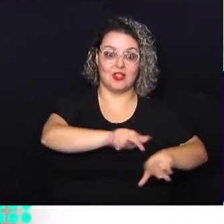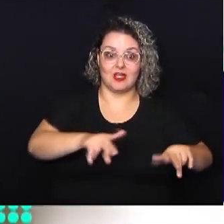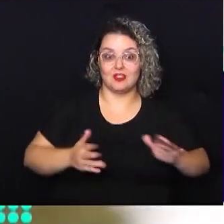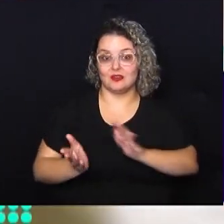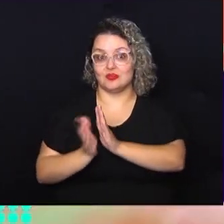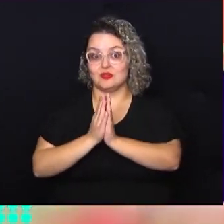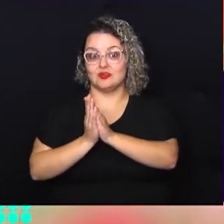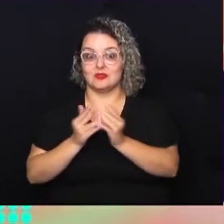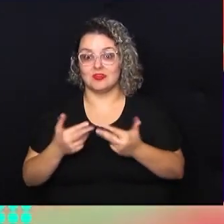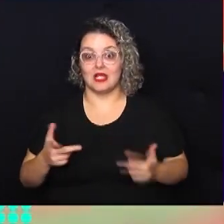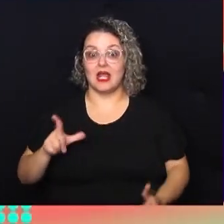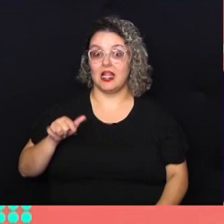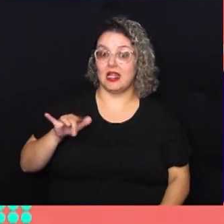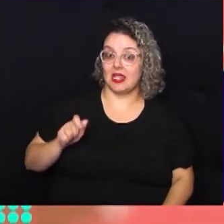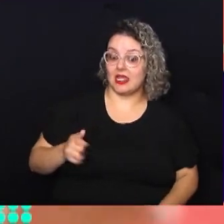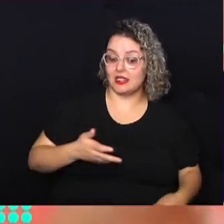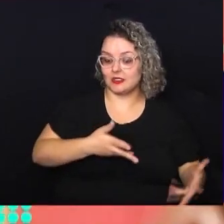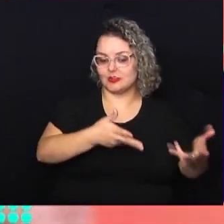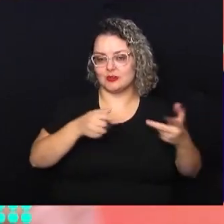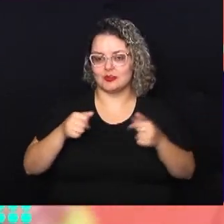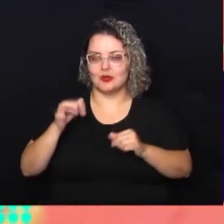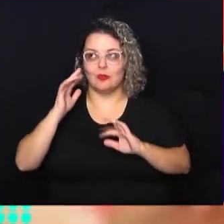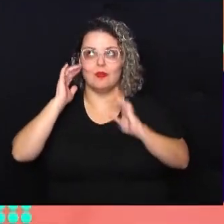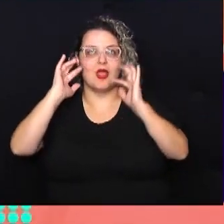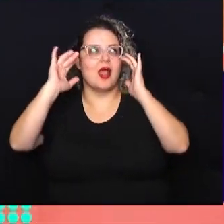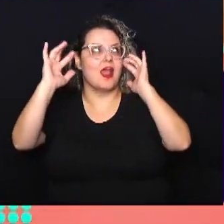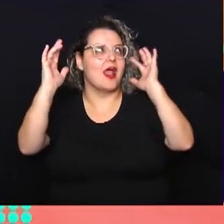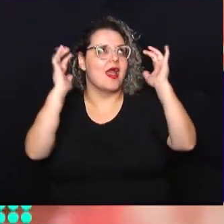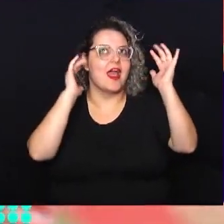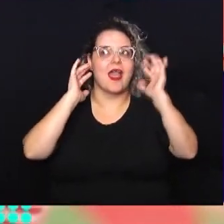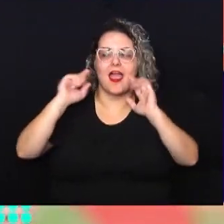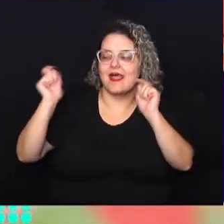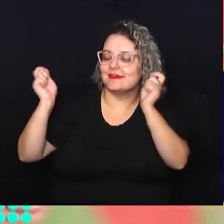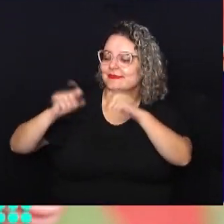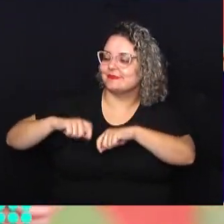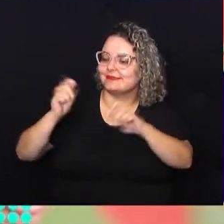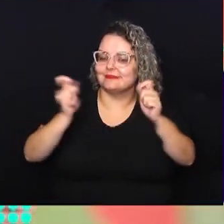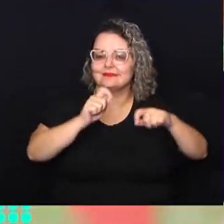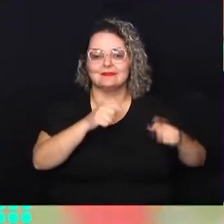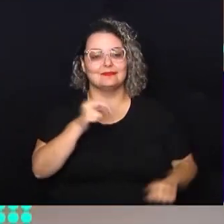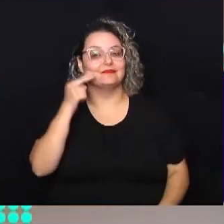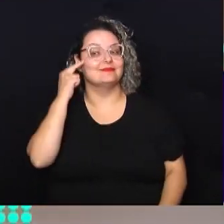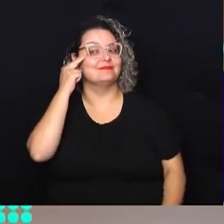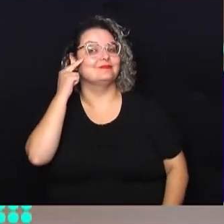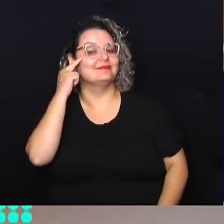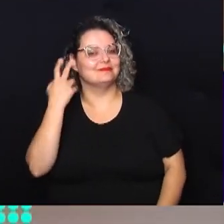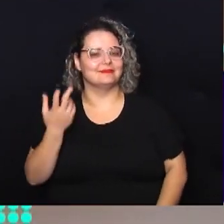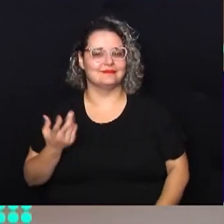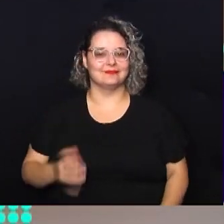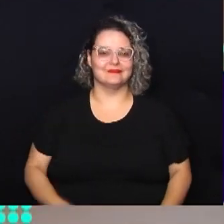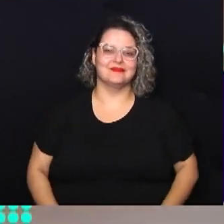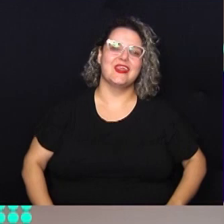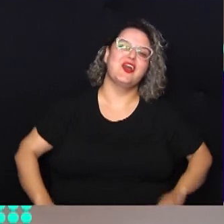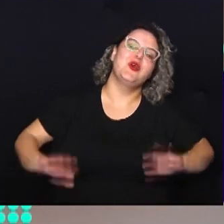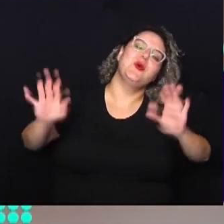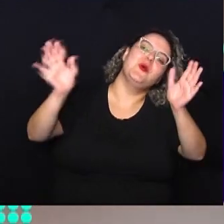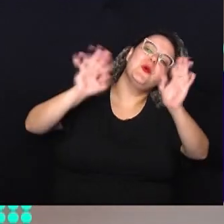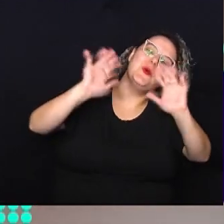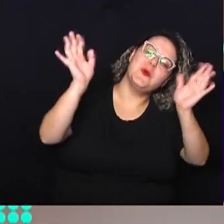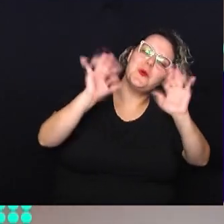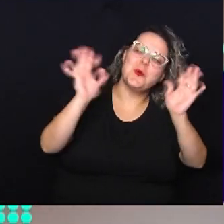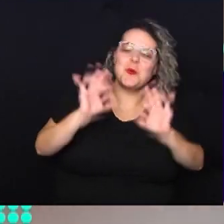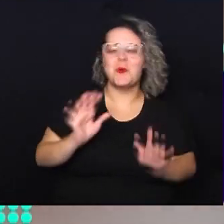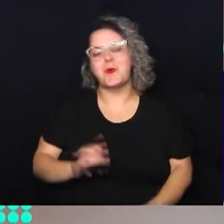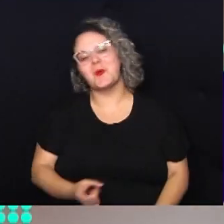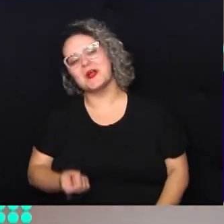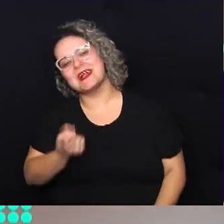brincar, Laia nos convida a viajar pelas infinitas possibilidades da sua imaginação. Alô, campineiros